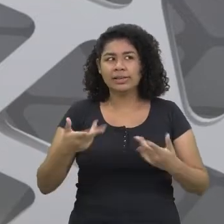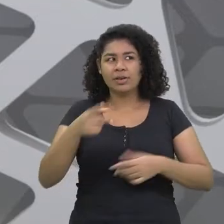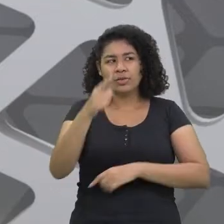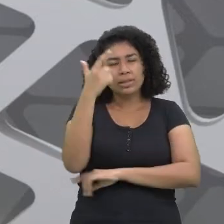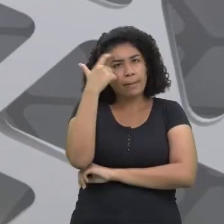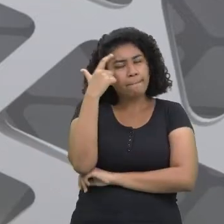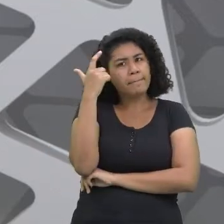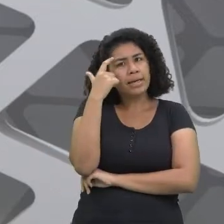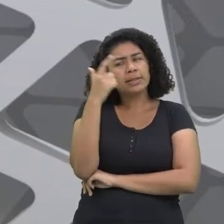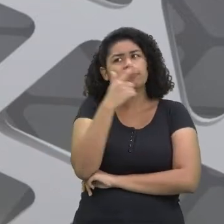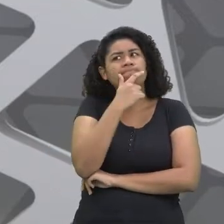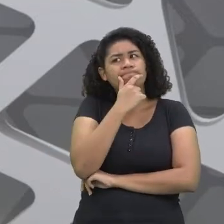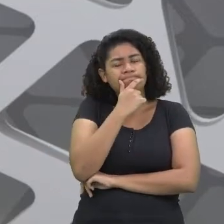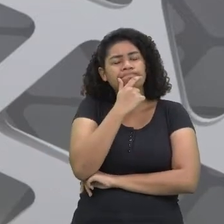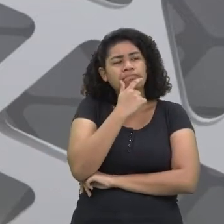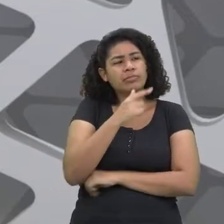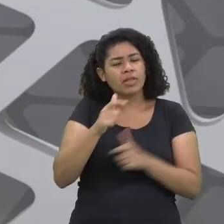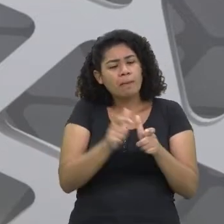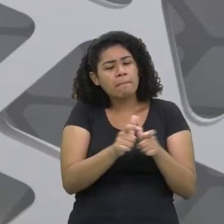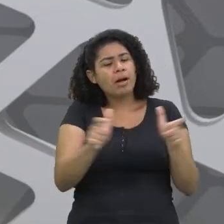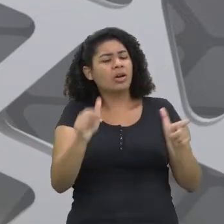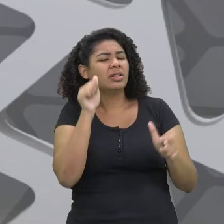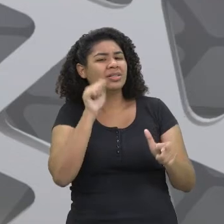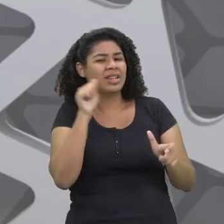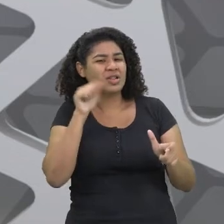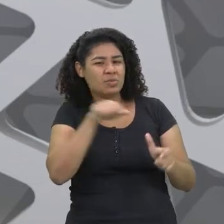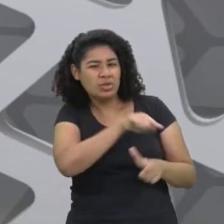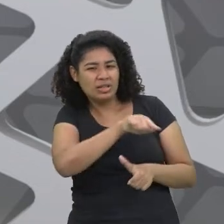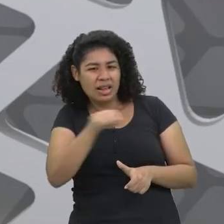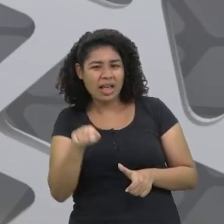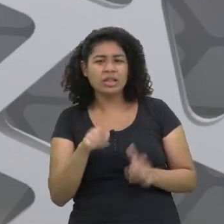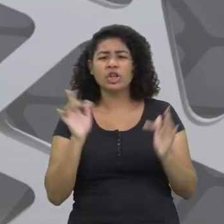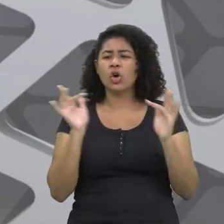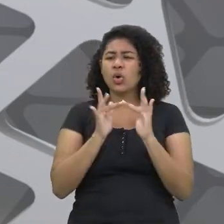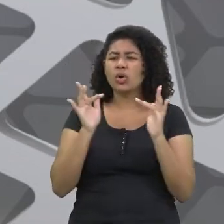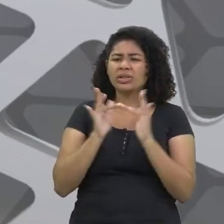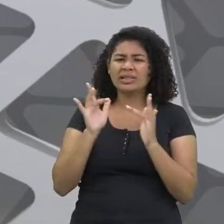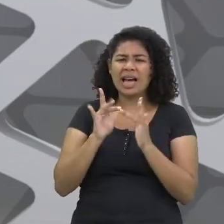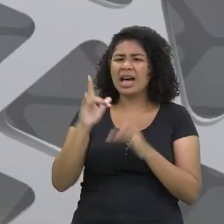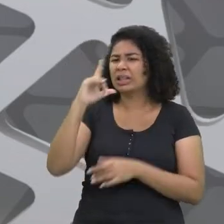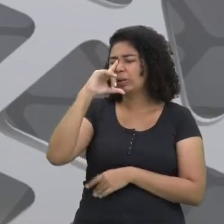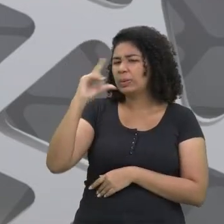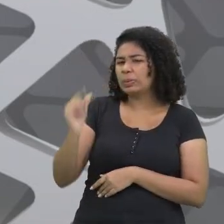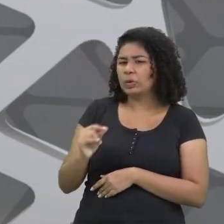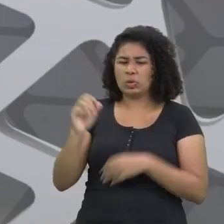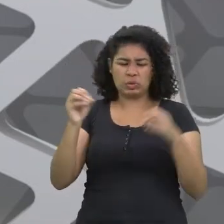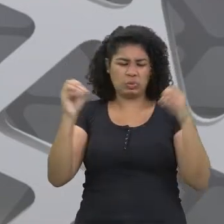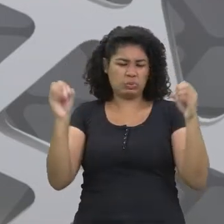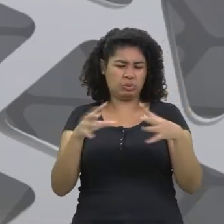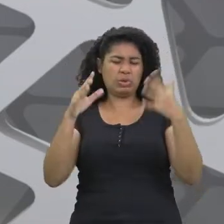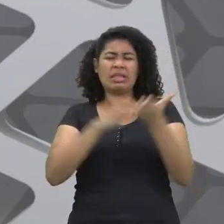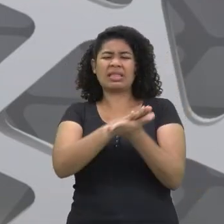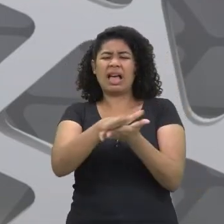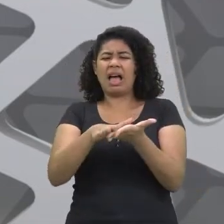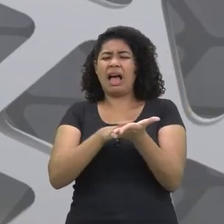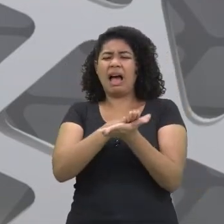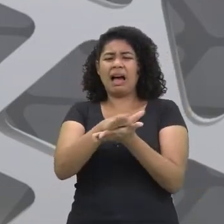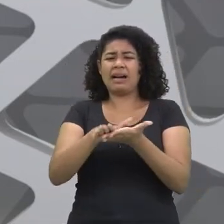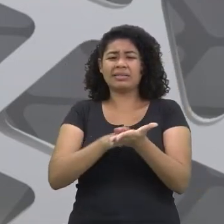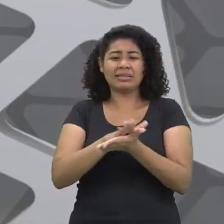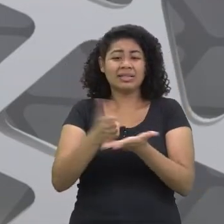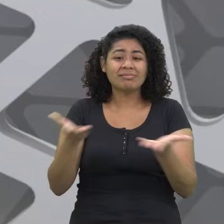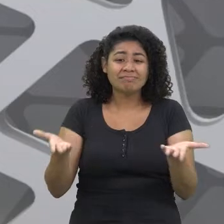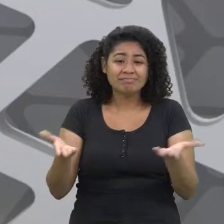pensar. Muitas dessas mulheres sequer nunca tiveram contato com nada de misticismo, de ocultismo e tudo mais.